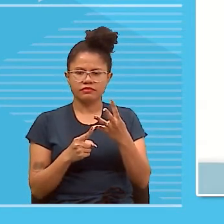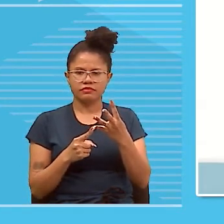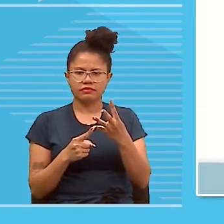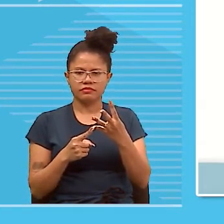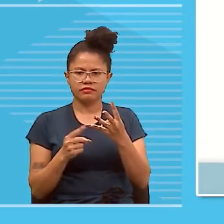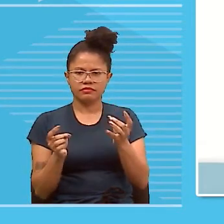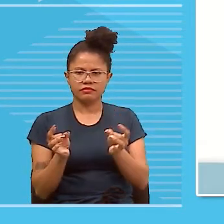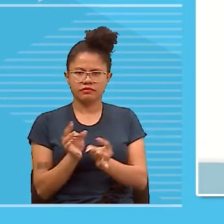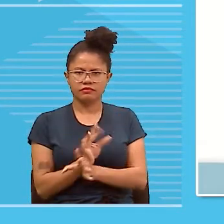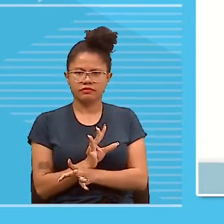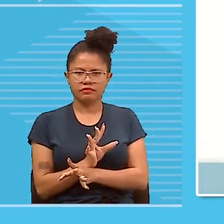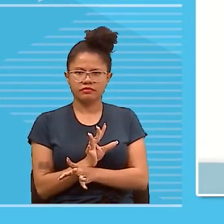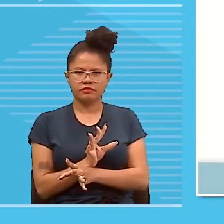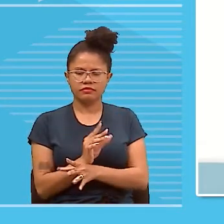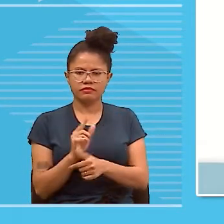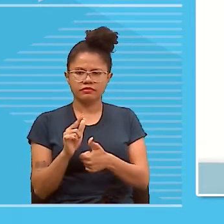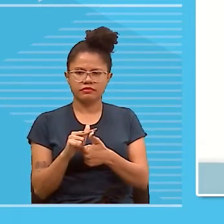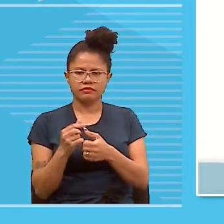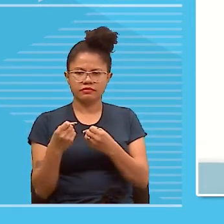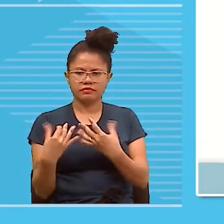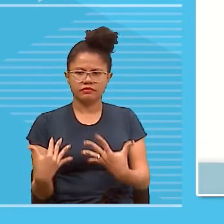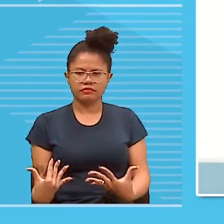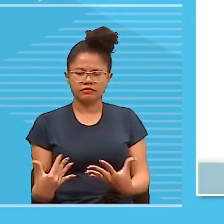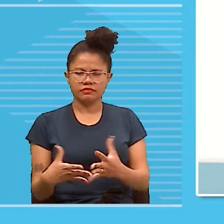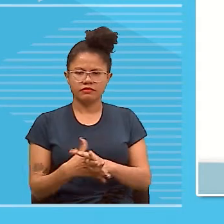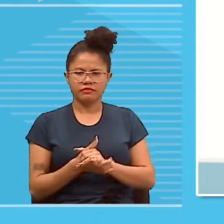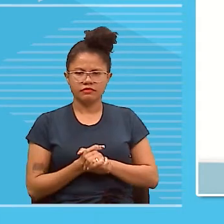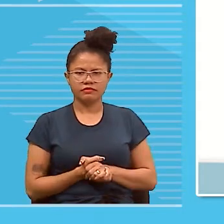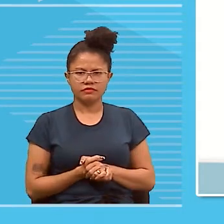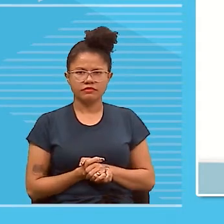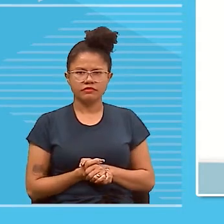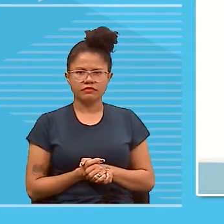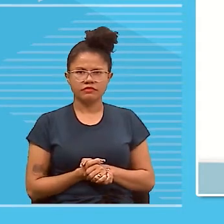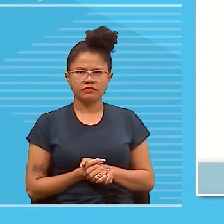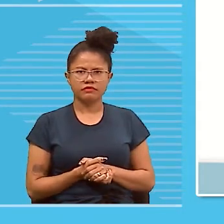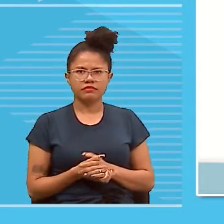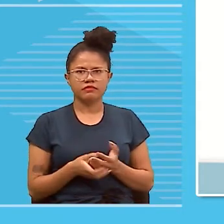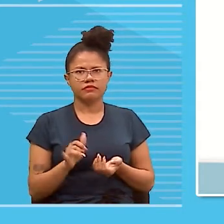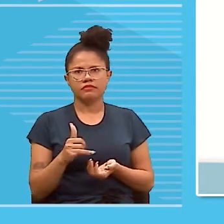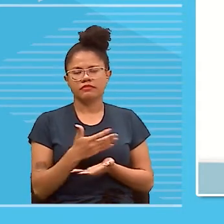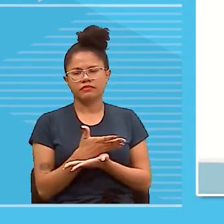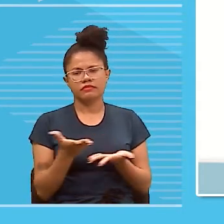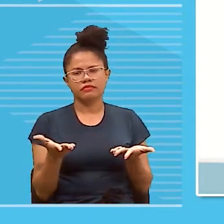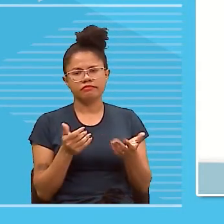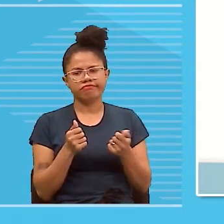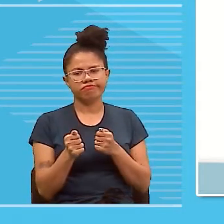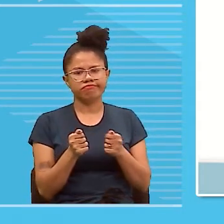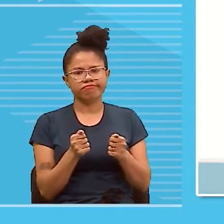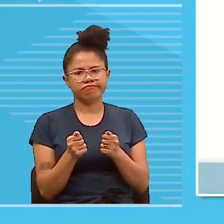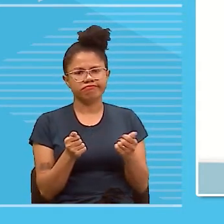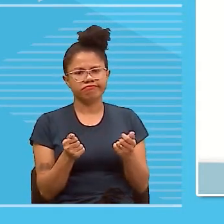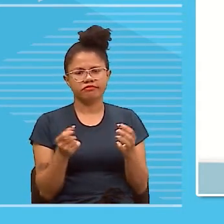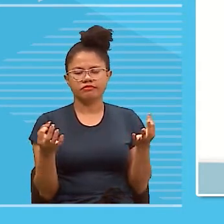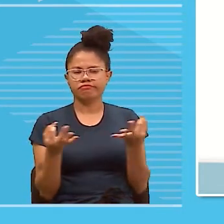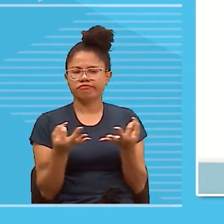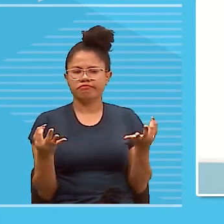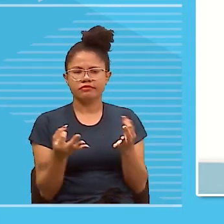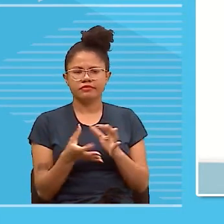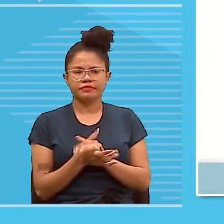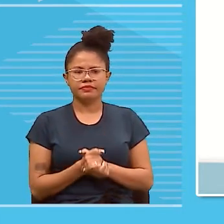conclusivas e explicativas aí se você dominar isso daí tá tudo lindo